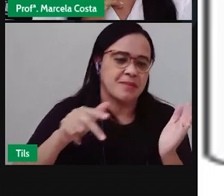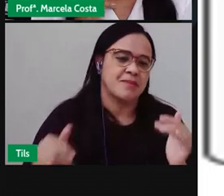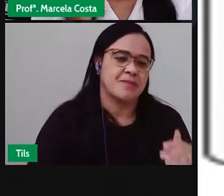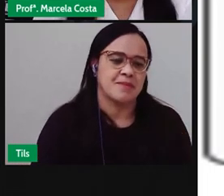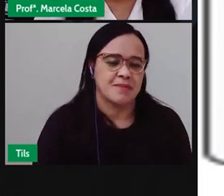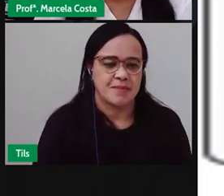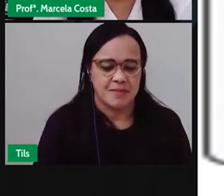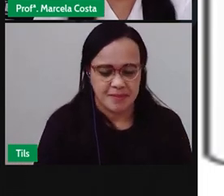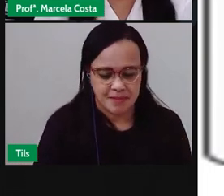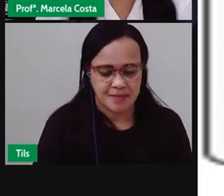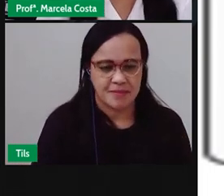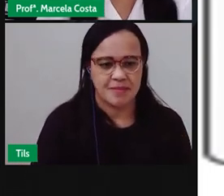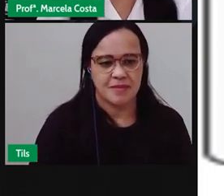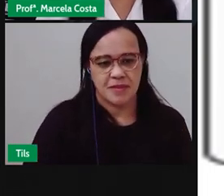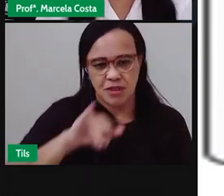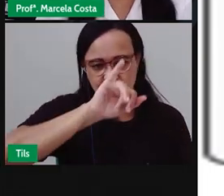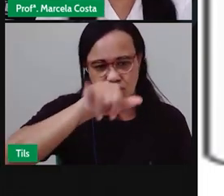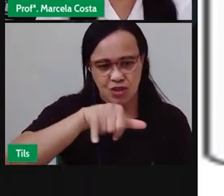G